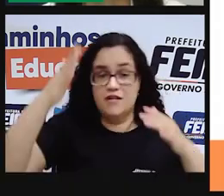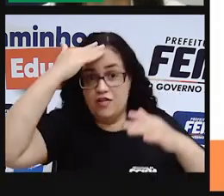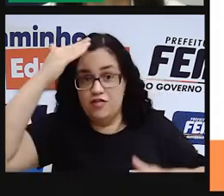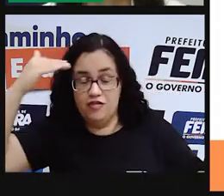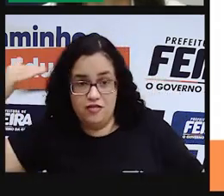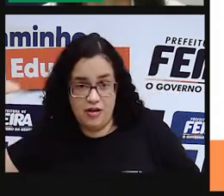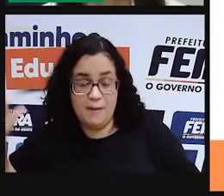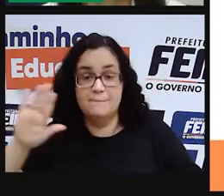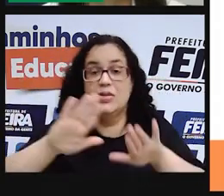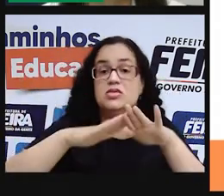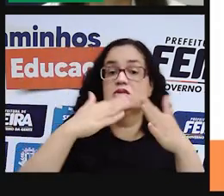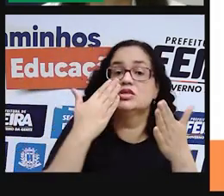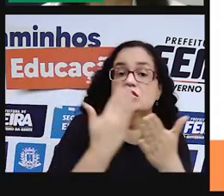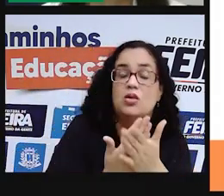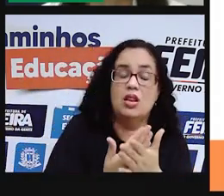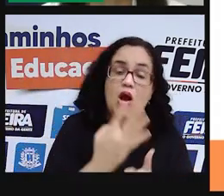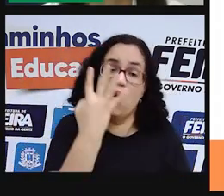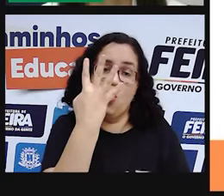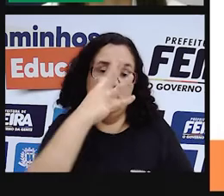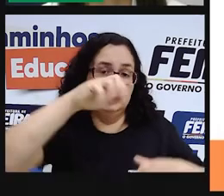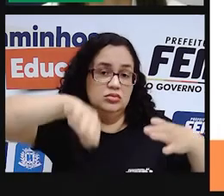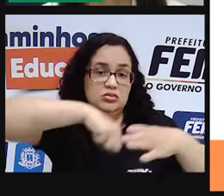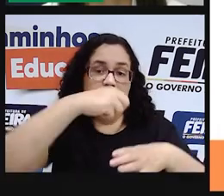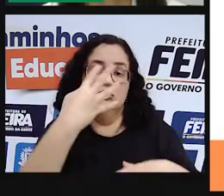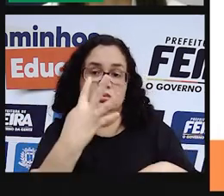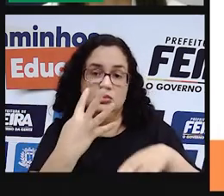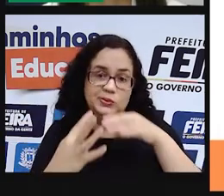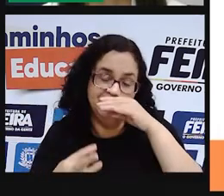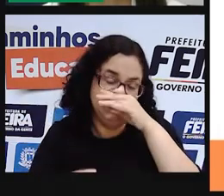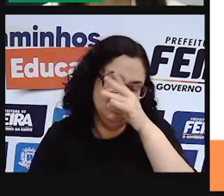culinária mostrar apenas 4 alunos em uma turma.